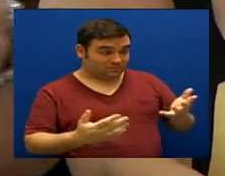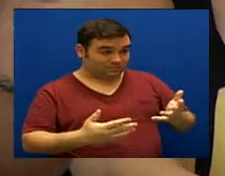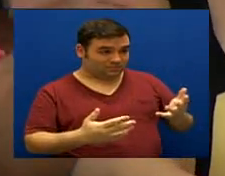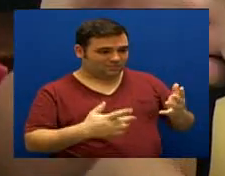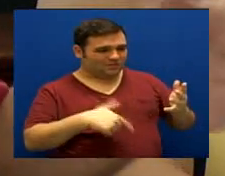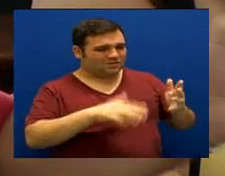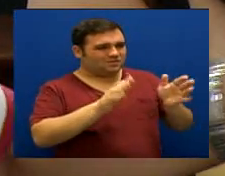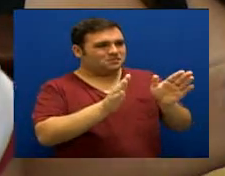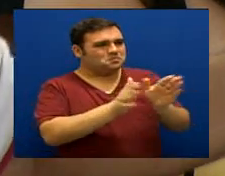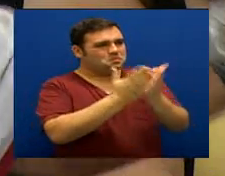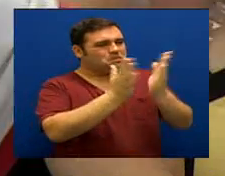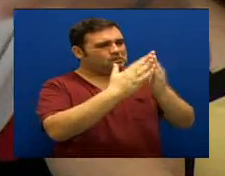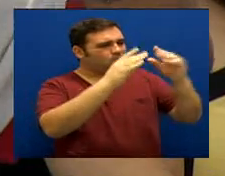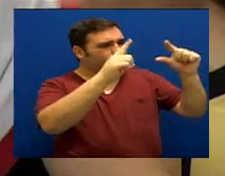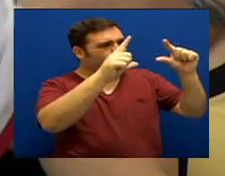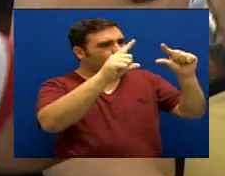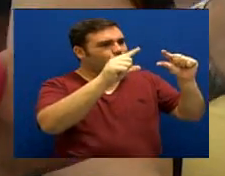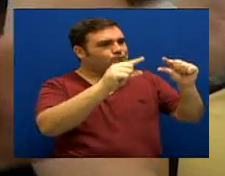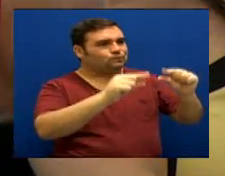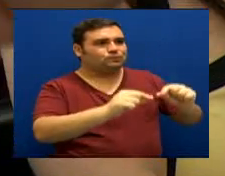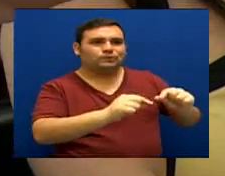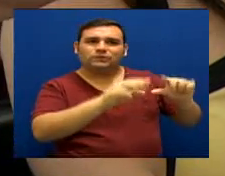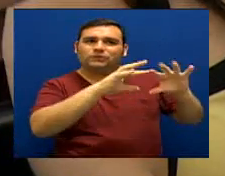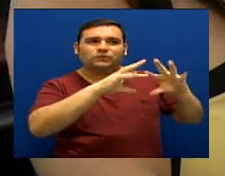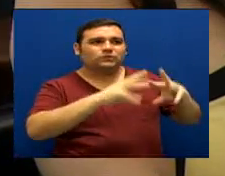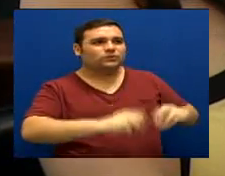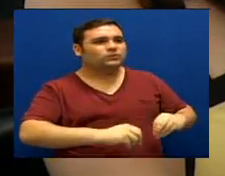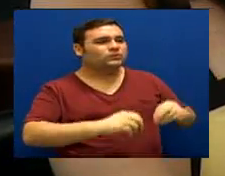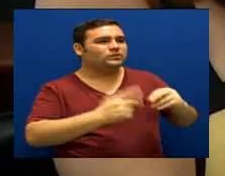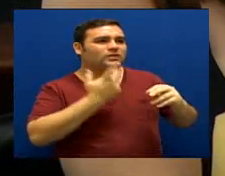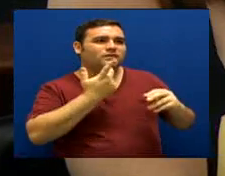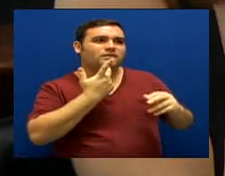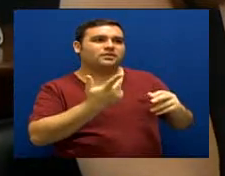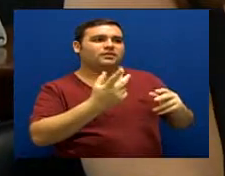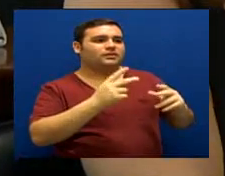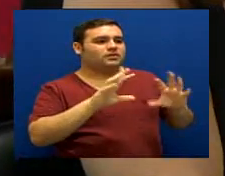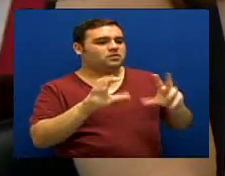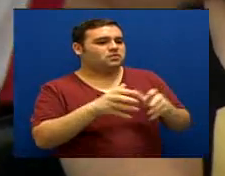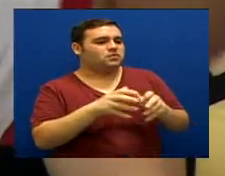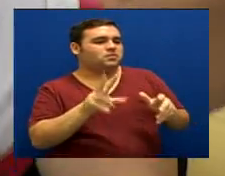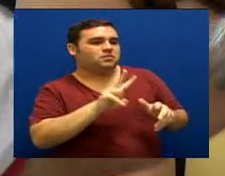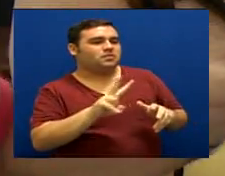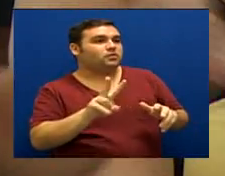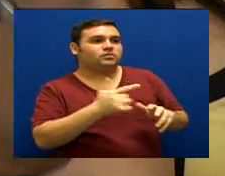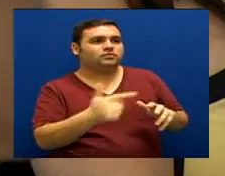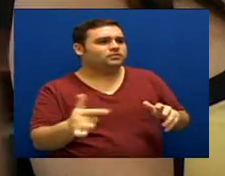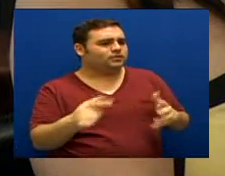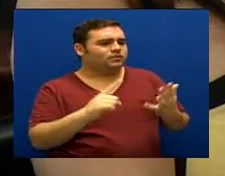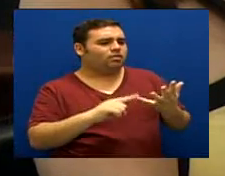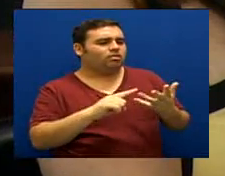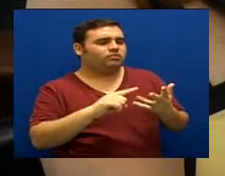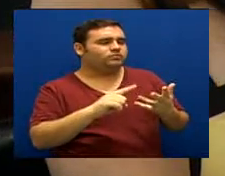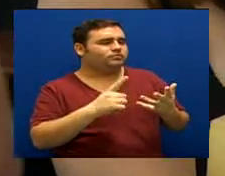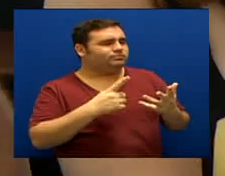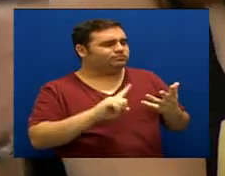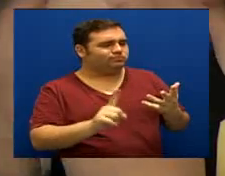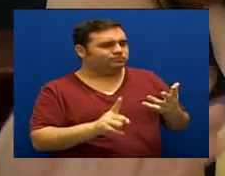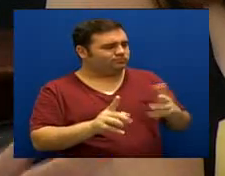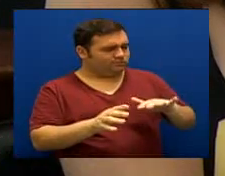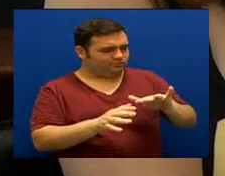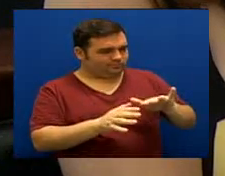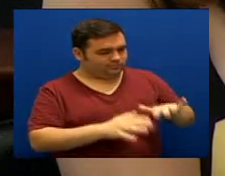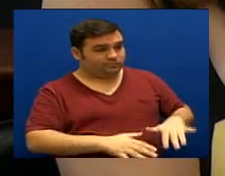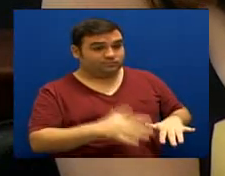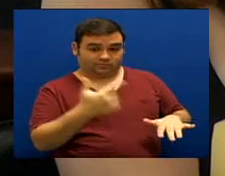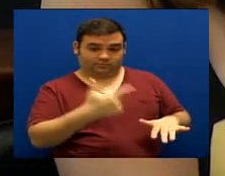empobrecimento total e não se fala aquele que for parte do abc é não a gente vem eu peguei